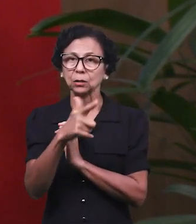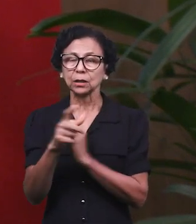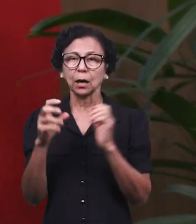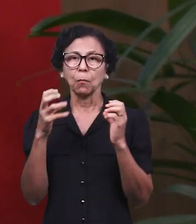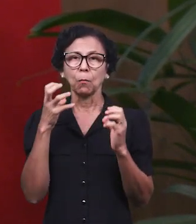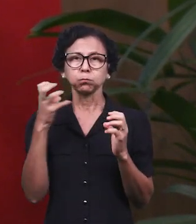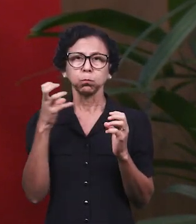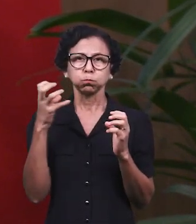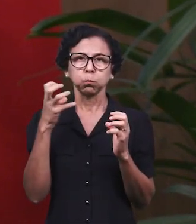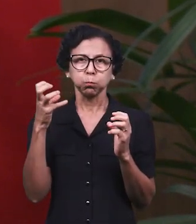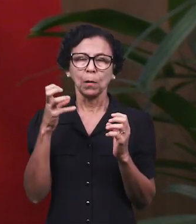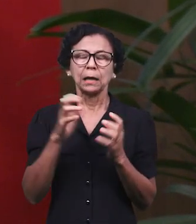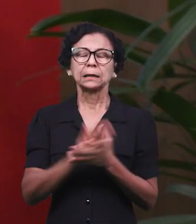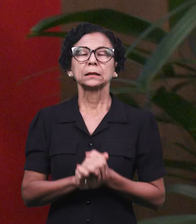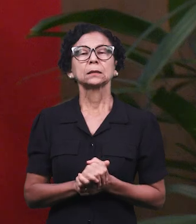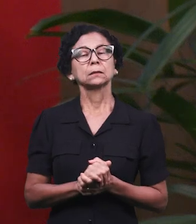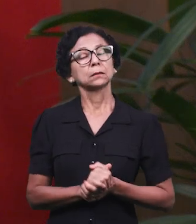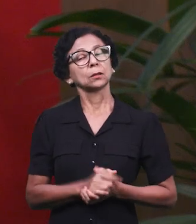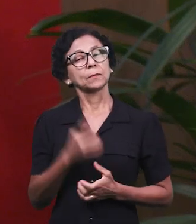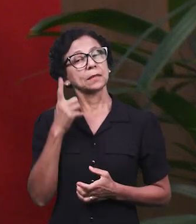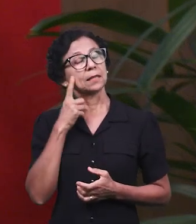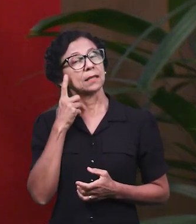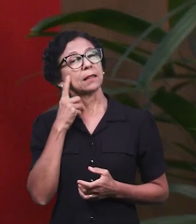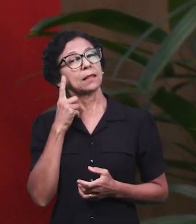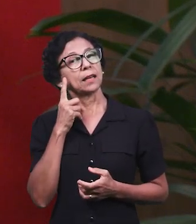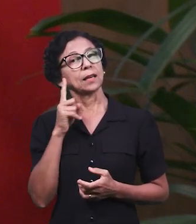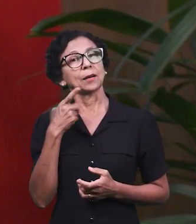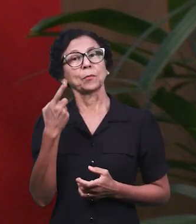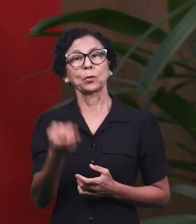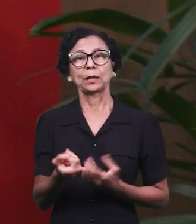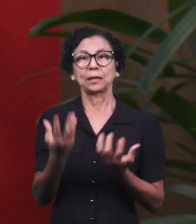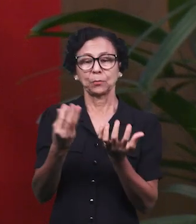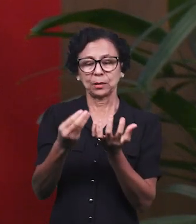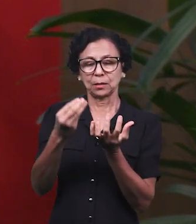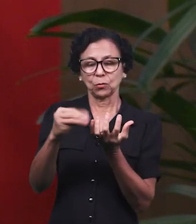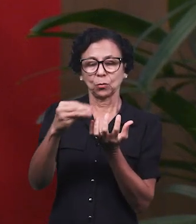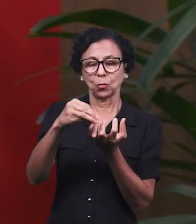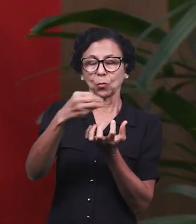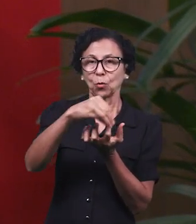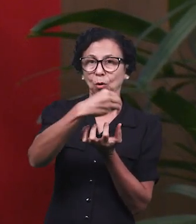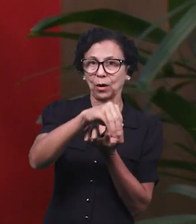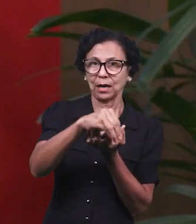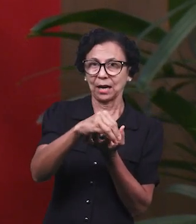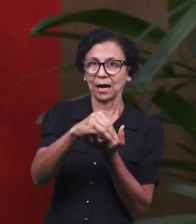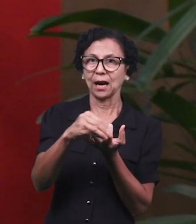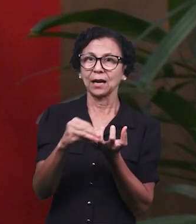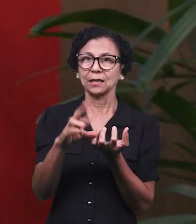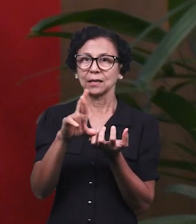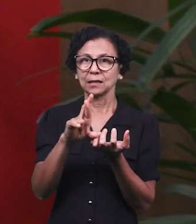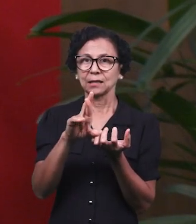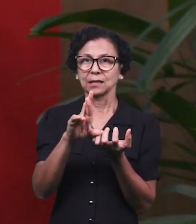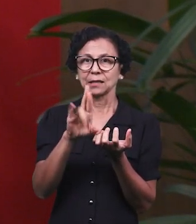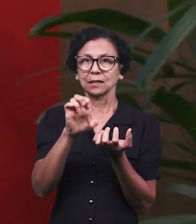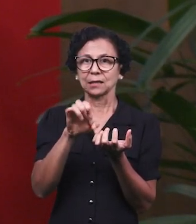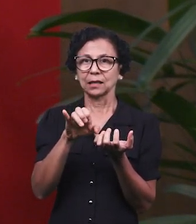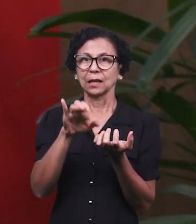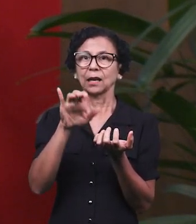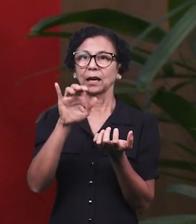nós vamos tratar primeiro isso, orientar o paciente, porque depois da faceta, a higiene precisa,